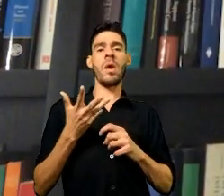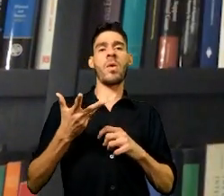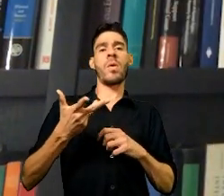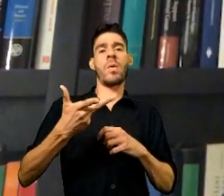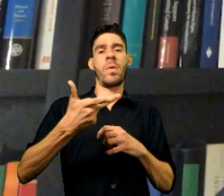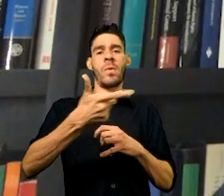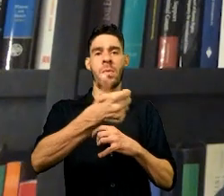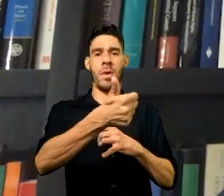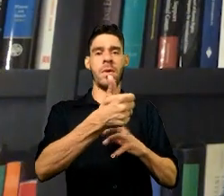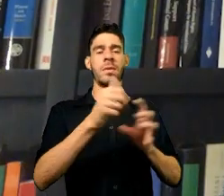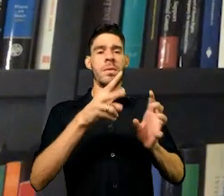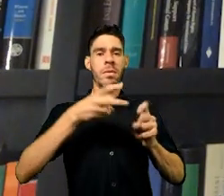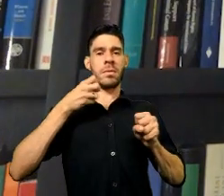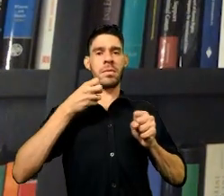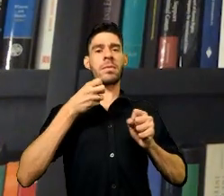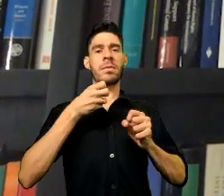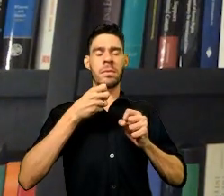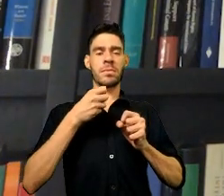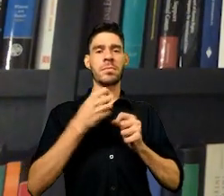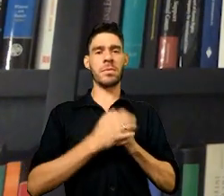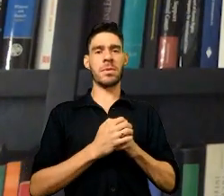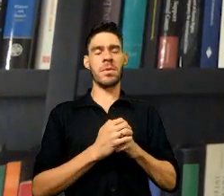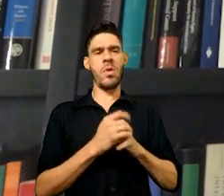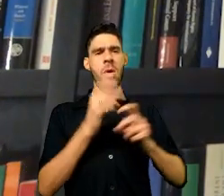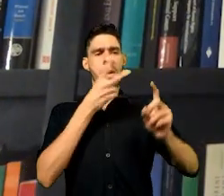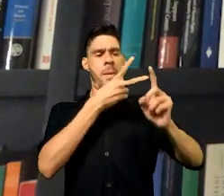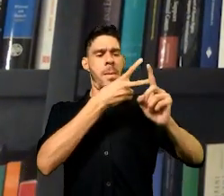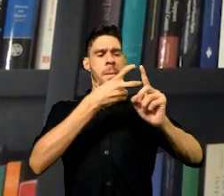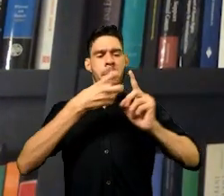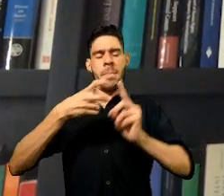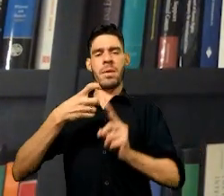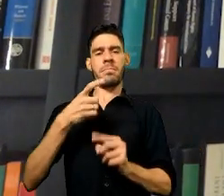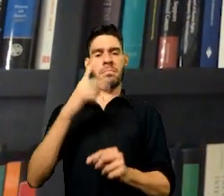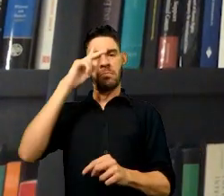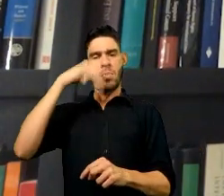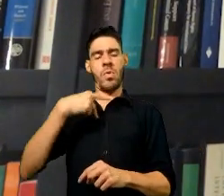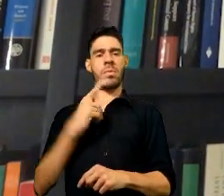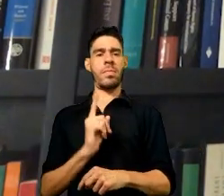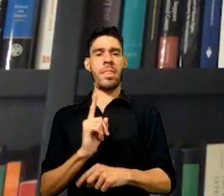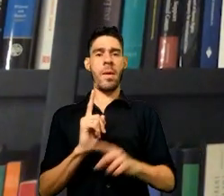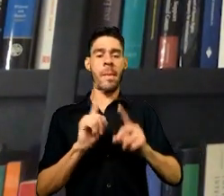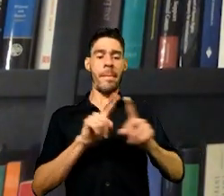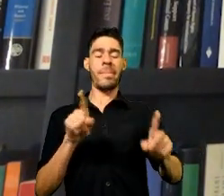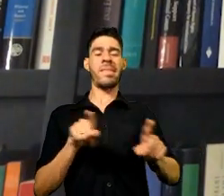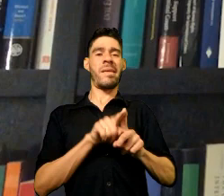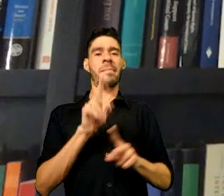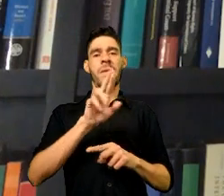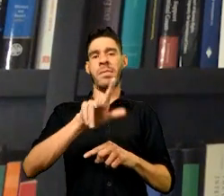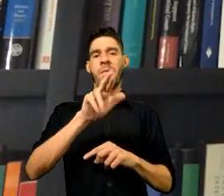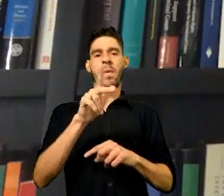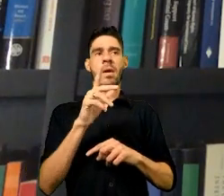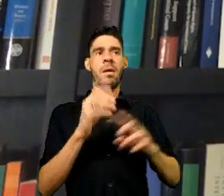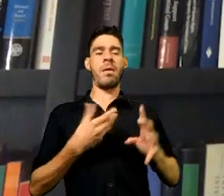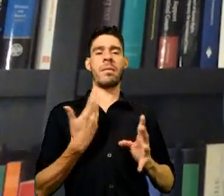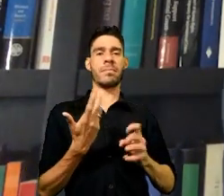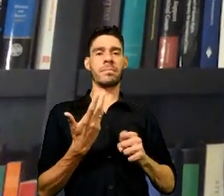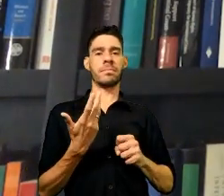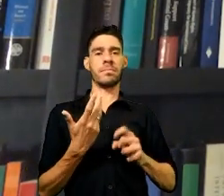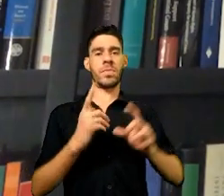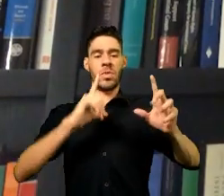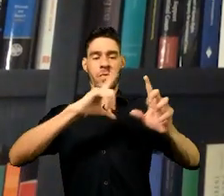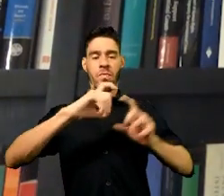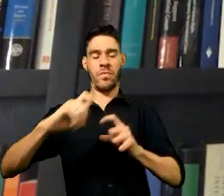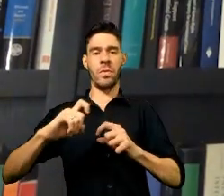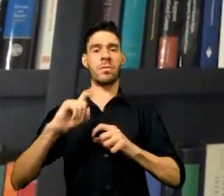que surge é da qualidade deste reconhecimento. Não é um reconhecimento pessoal, mas também não é